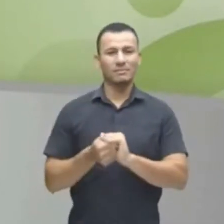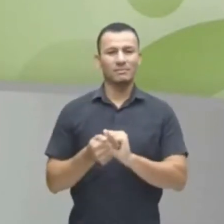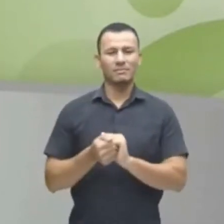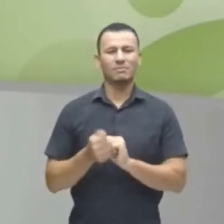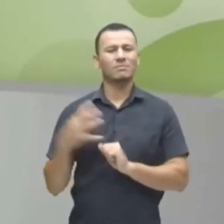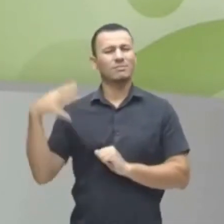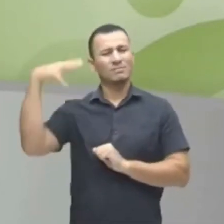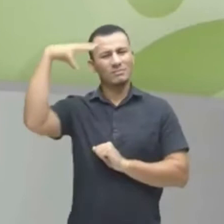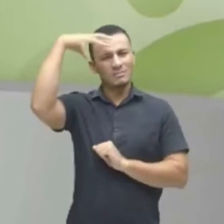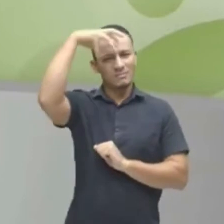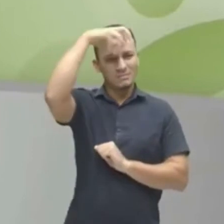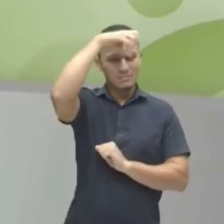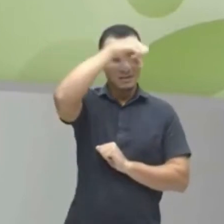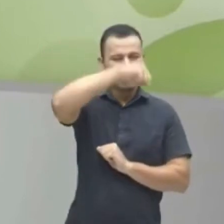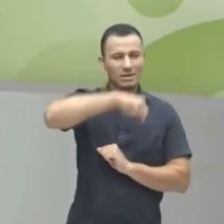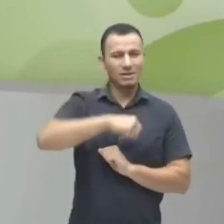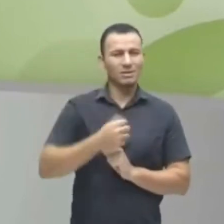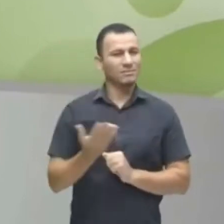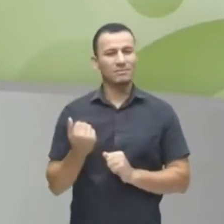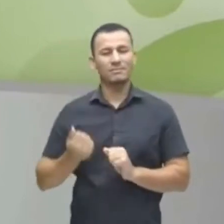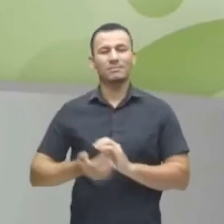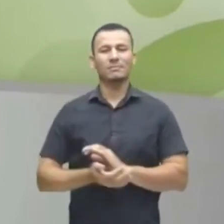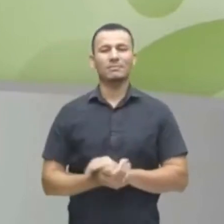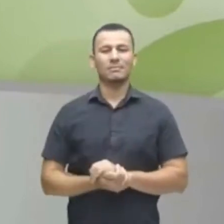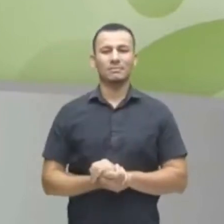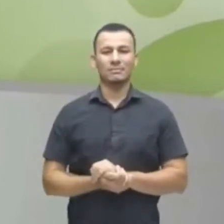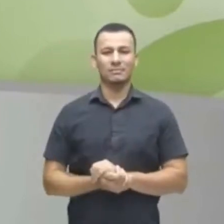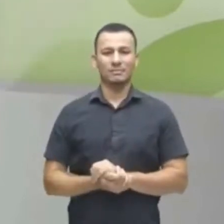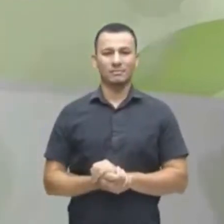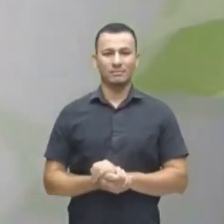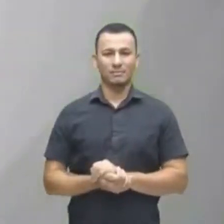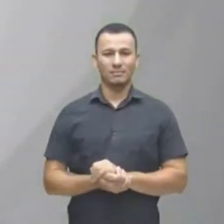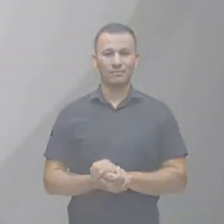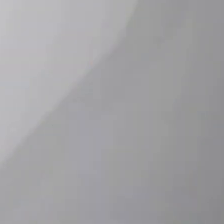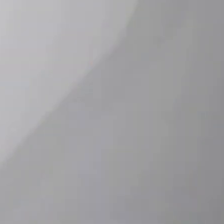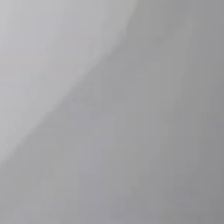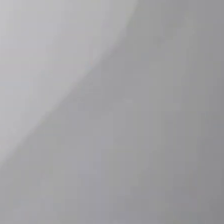que nós conversamos hoje? Vamos para as nossas atividades?